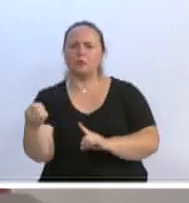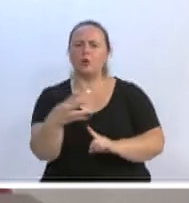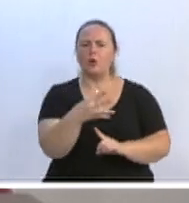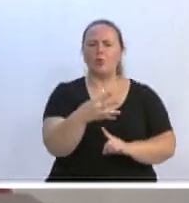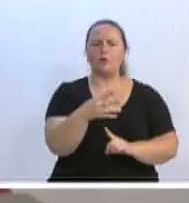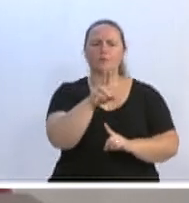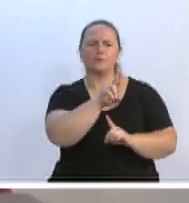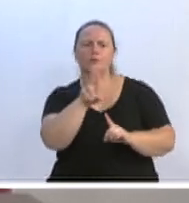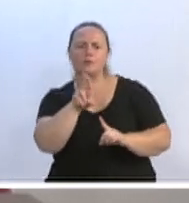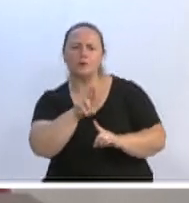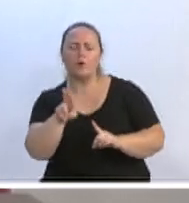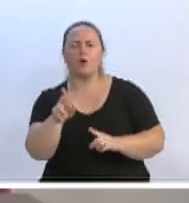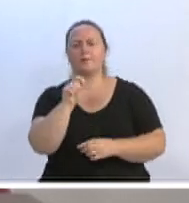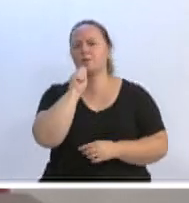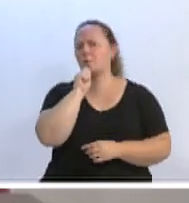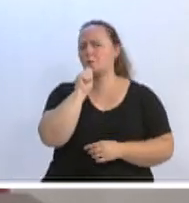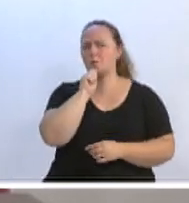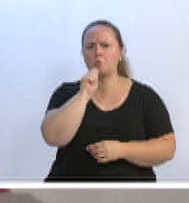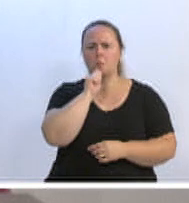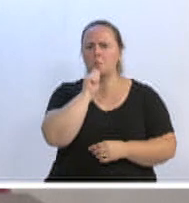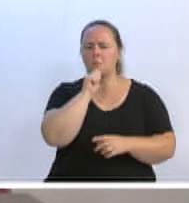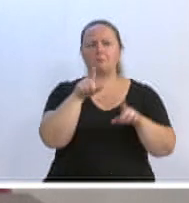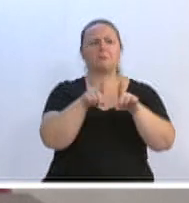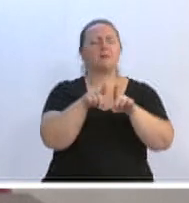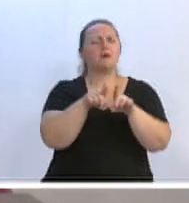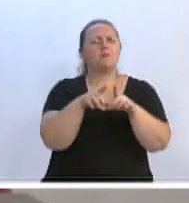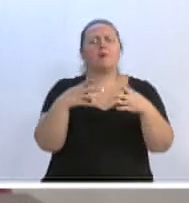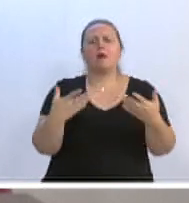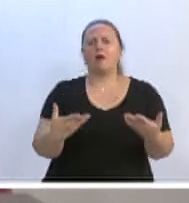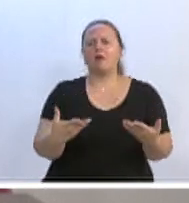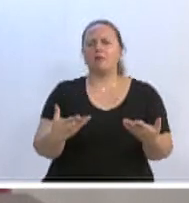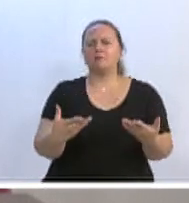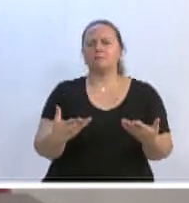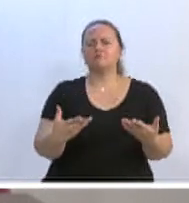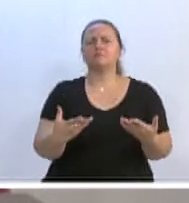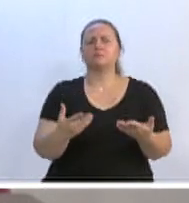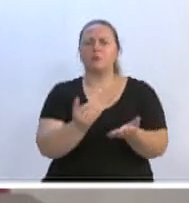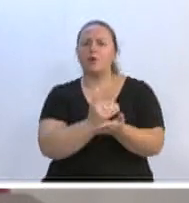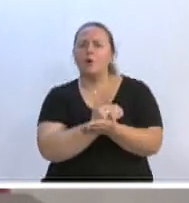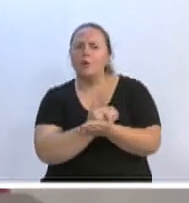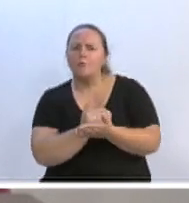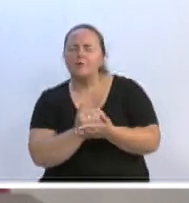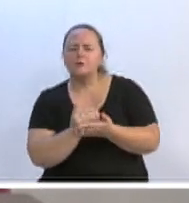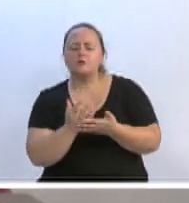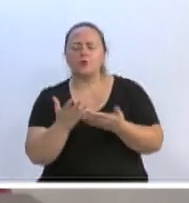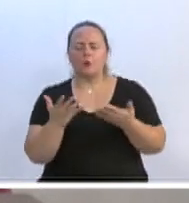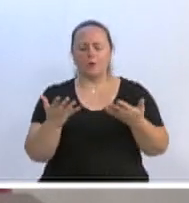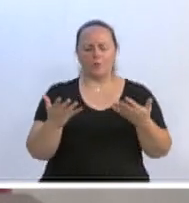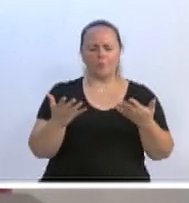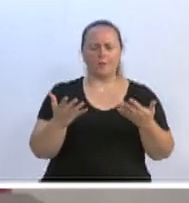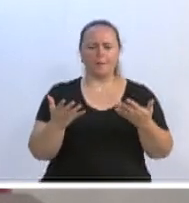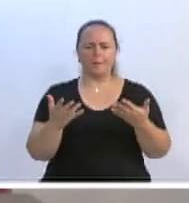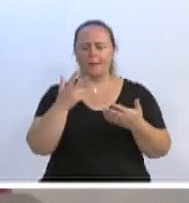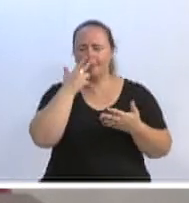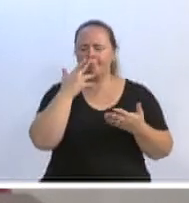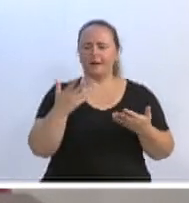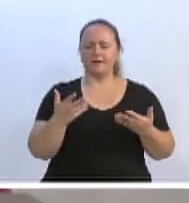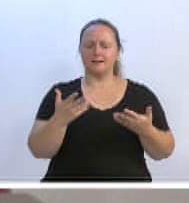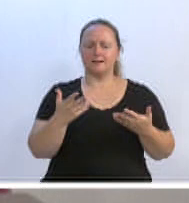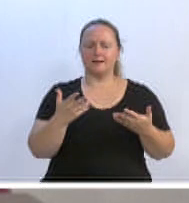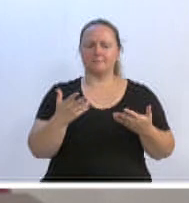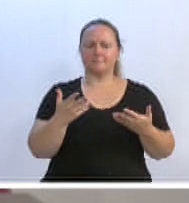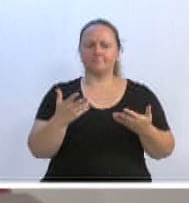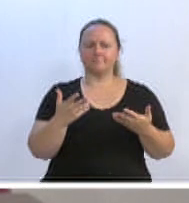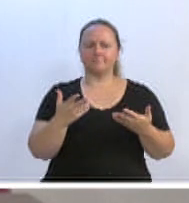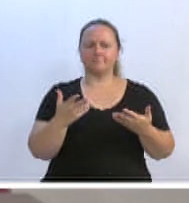denominação religiosa. Tampouco surgiram como uma reação